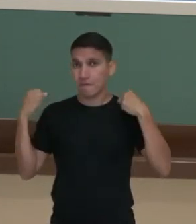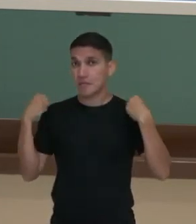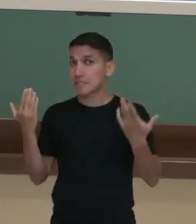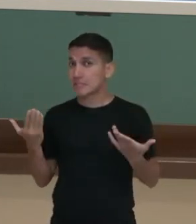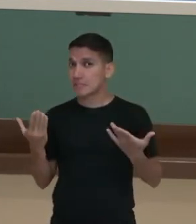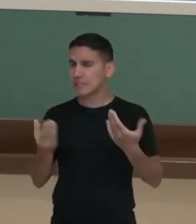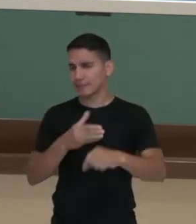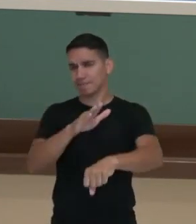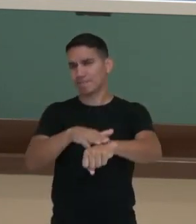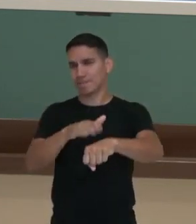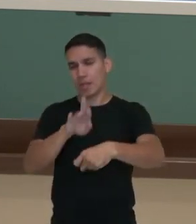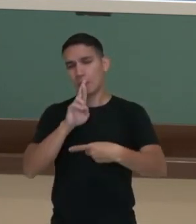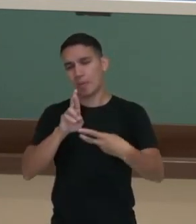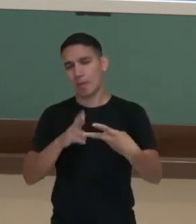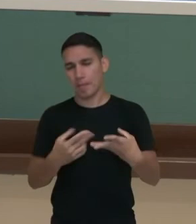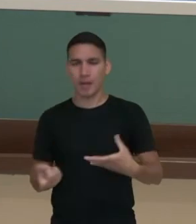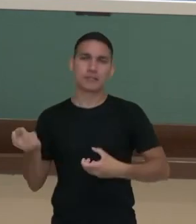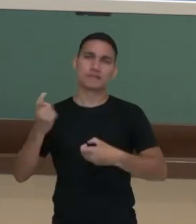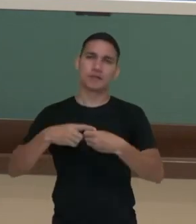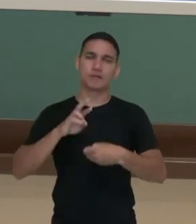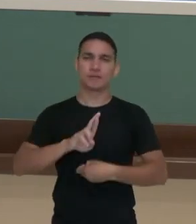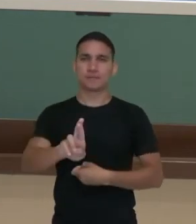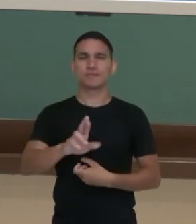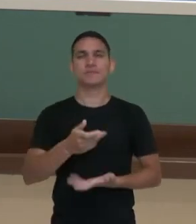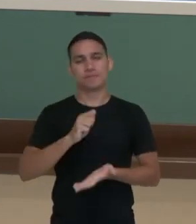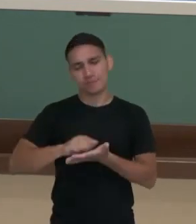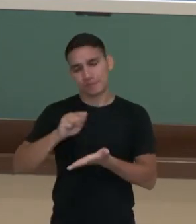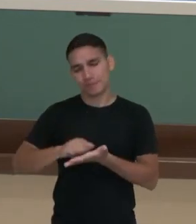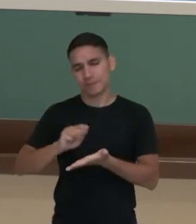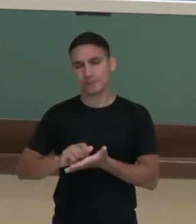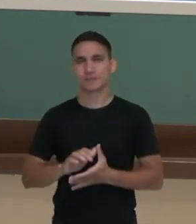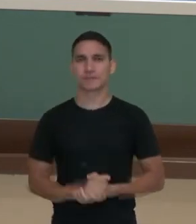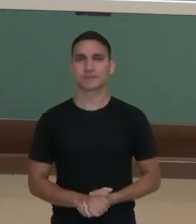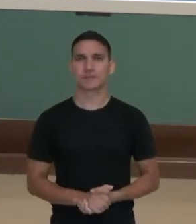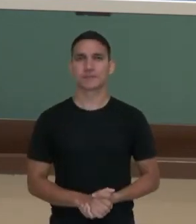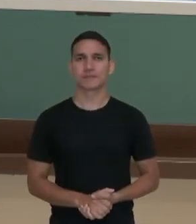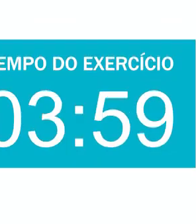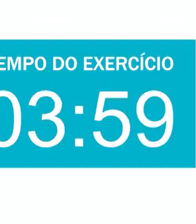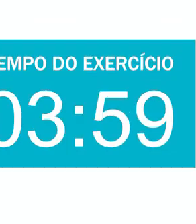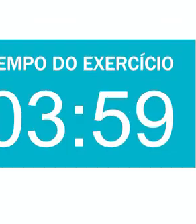Um tempinho aí para vocês fazerem as suas anotações e a gente já volta.